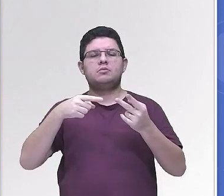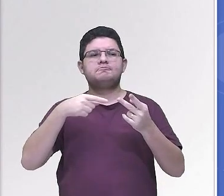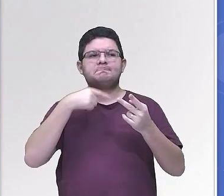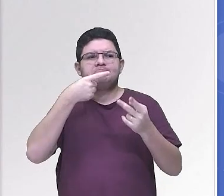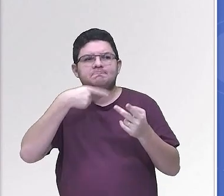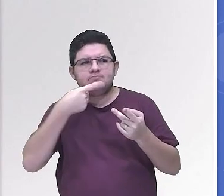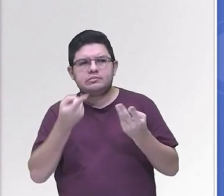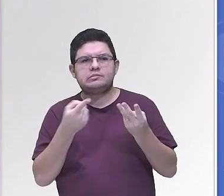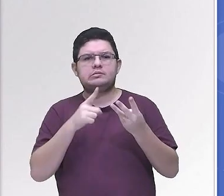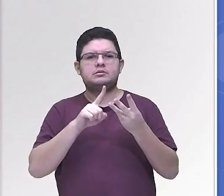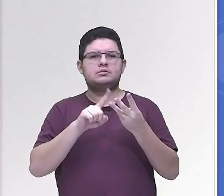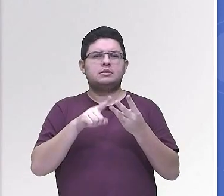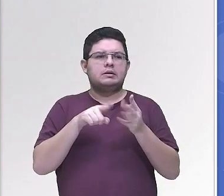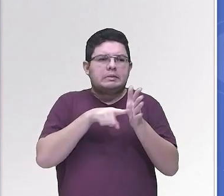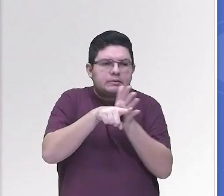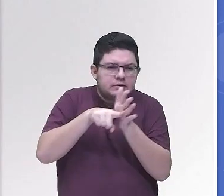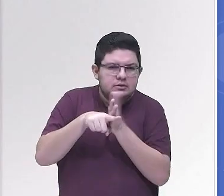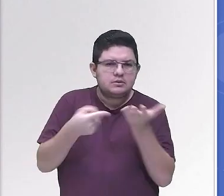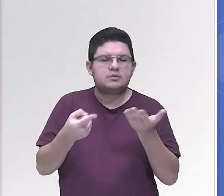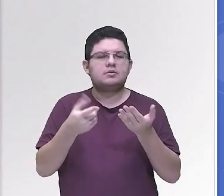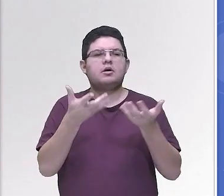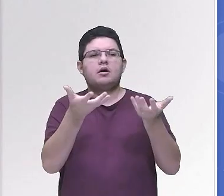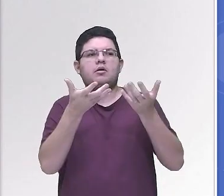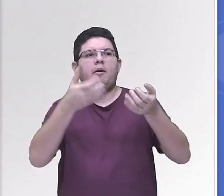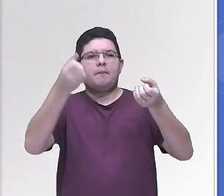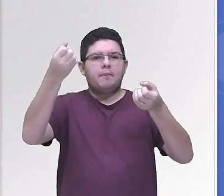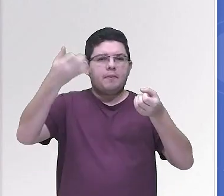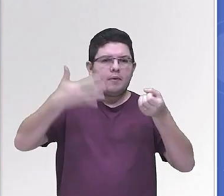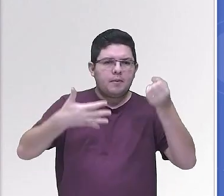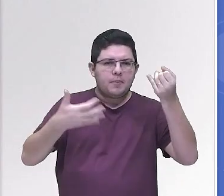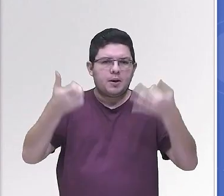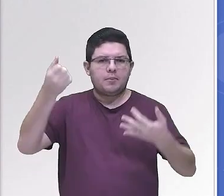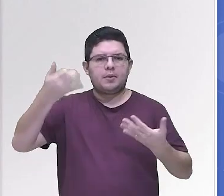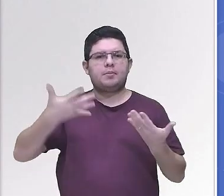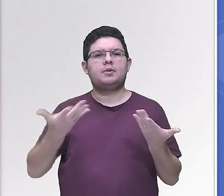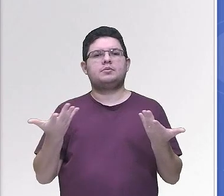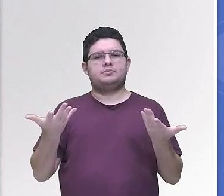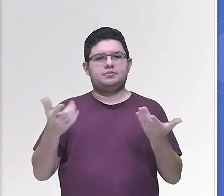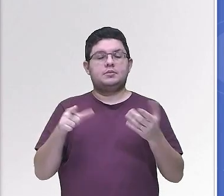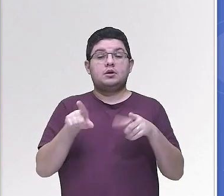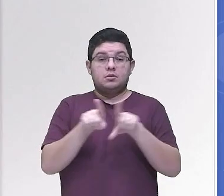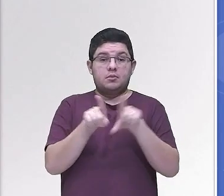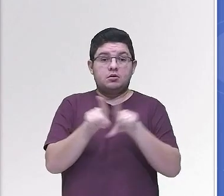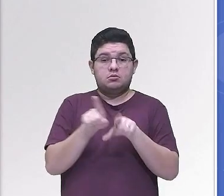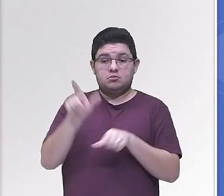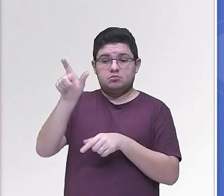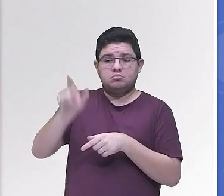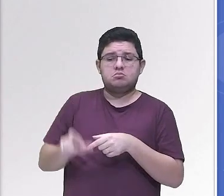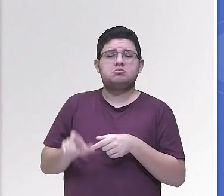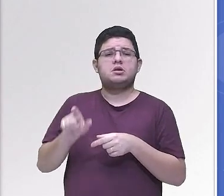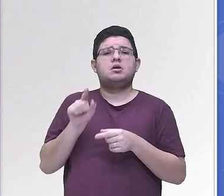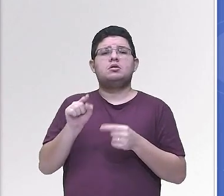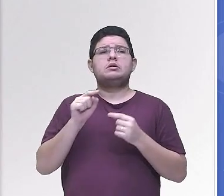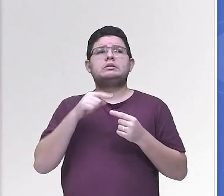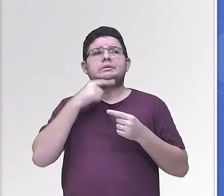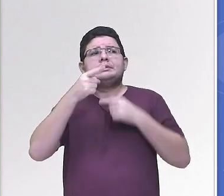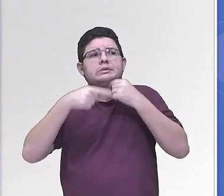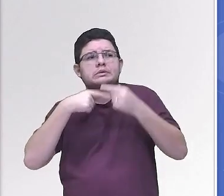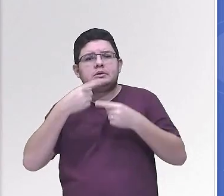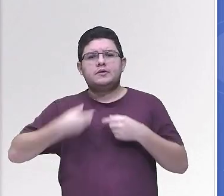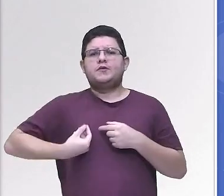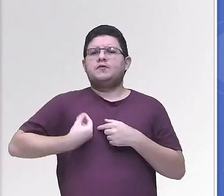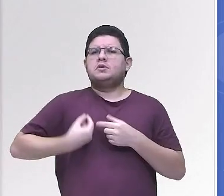explicações. Por que haveria ela de escapar à indagação da sua própria existência? Olha o que eu cansei de falar para vocês aqui,